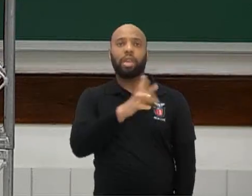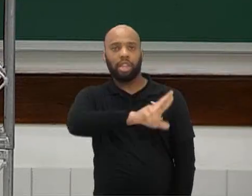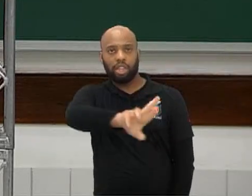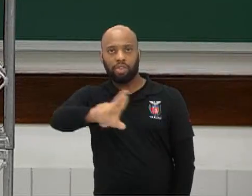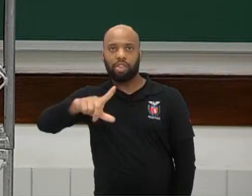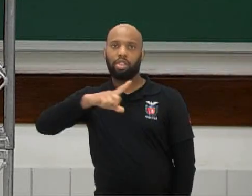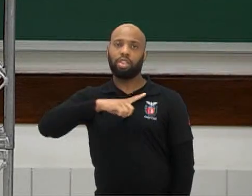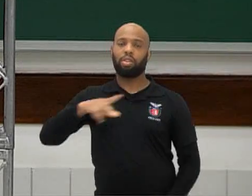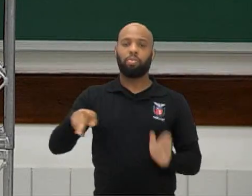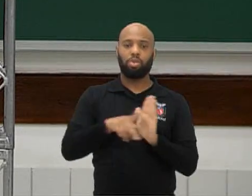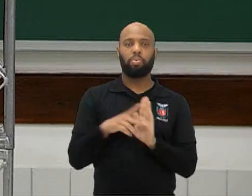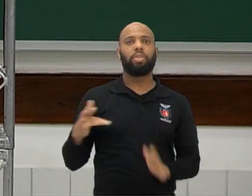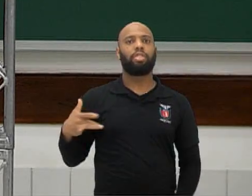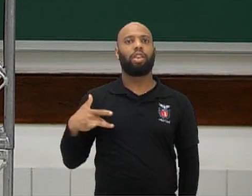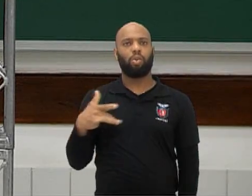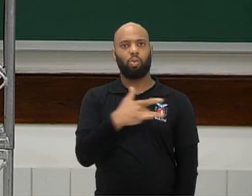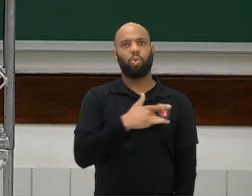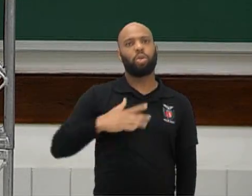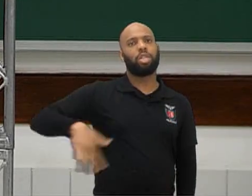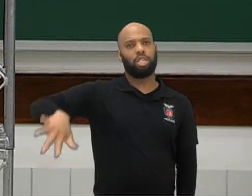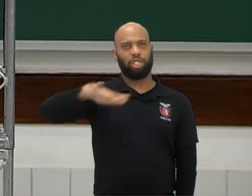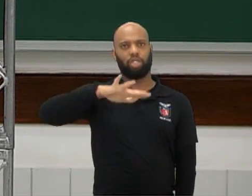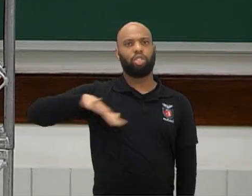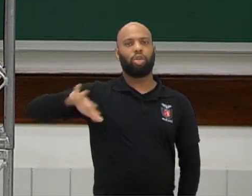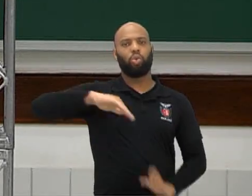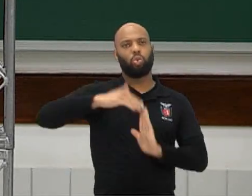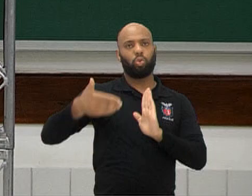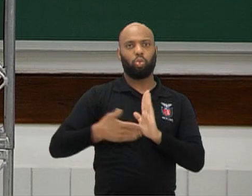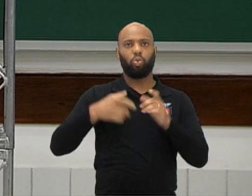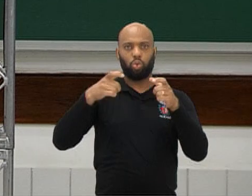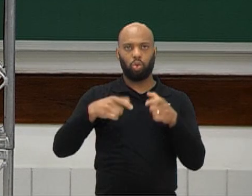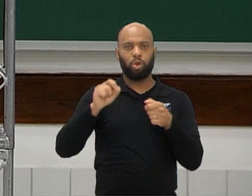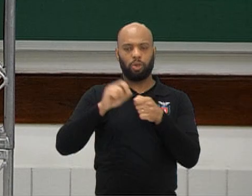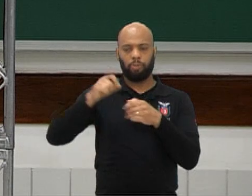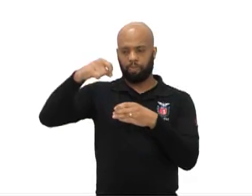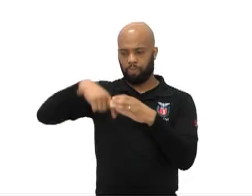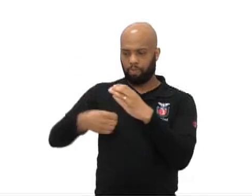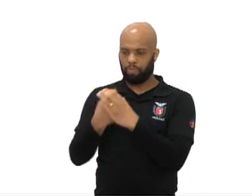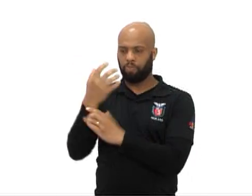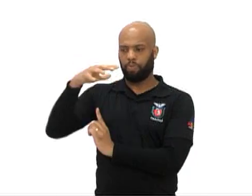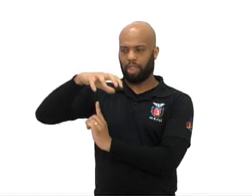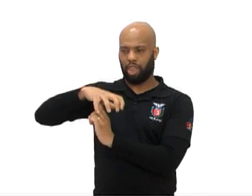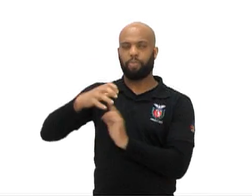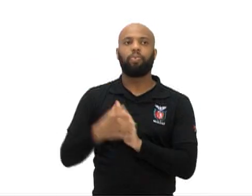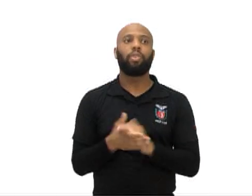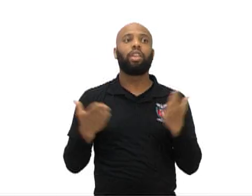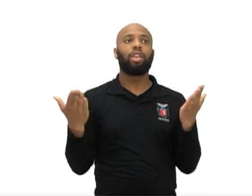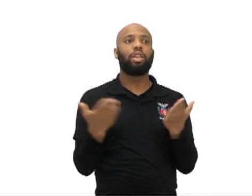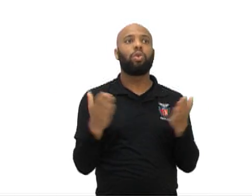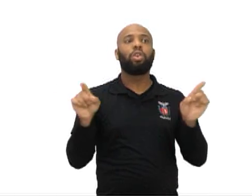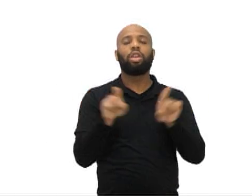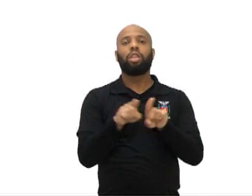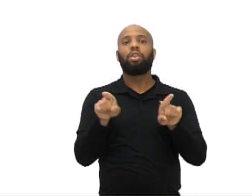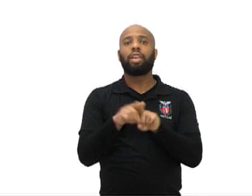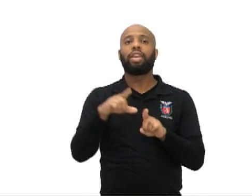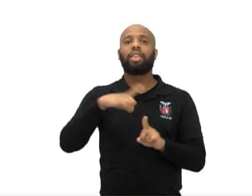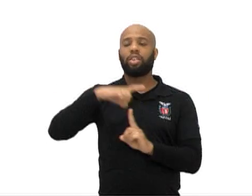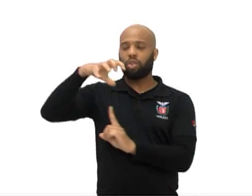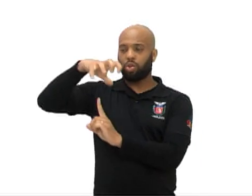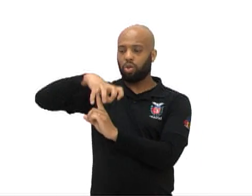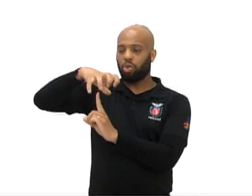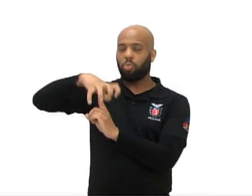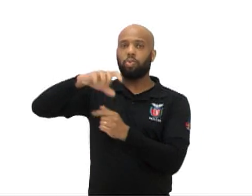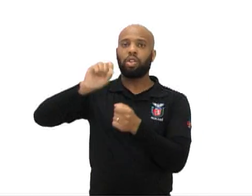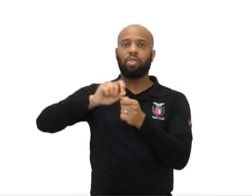benefício enorme para toda a região onde ele é produzido. Agora, pessoal, vamos falar um pouquinho sobre aqueles cogumelos que fazem